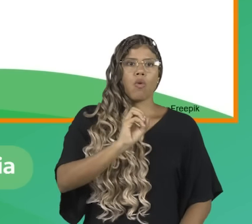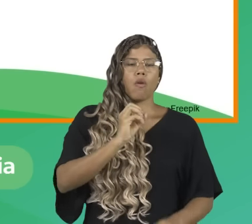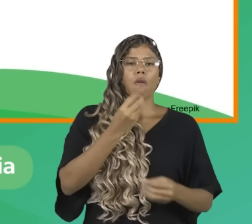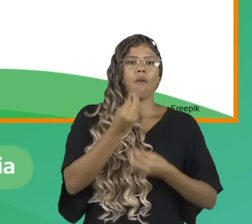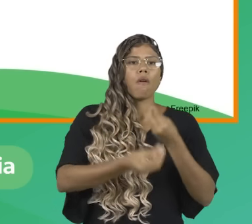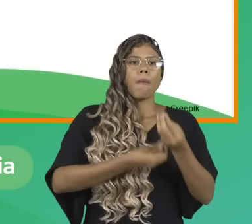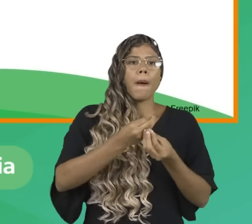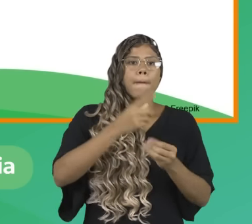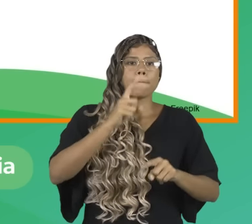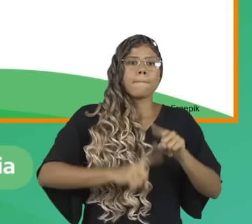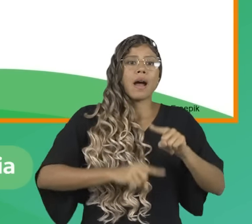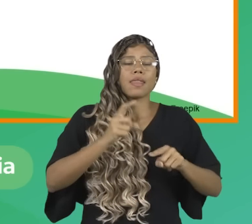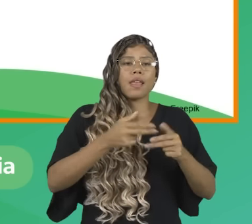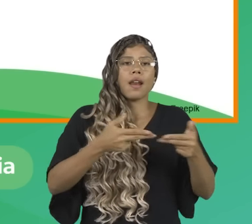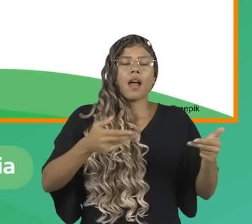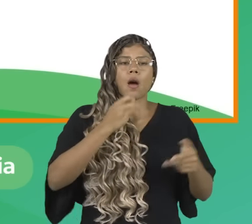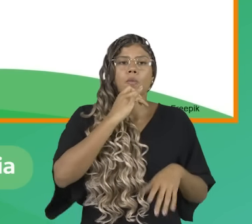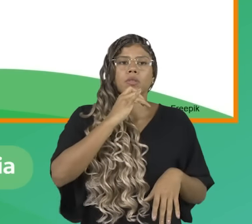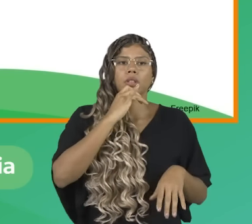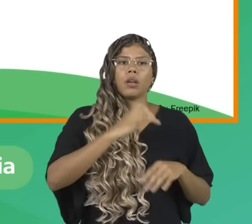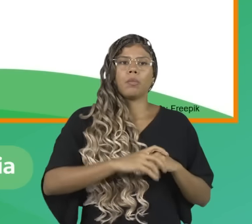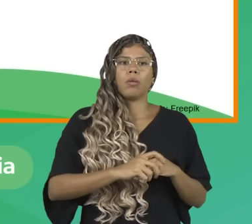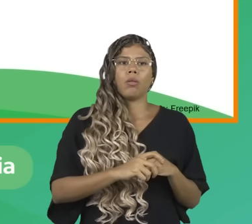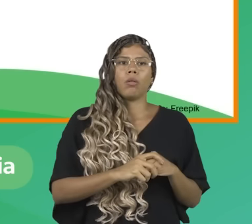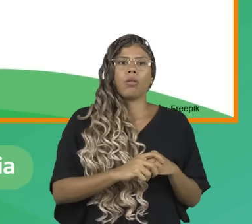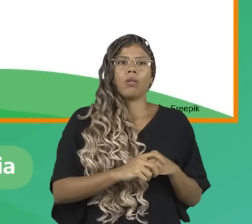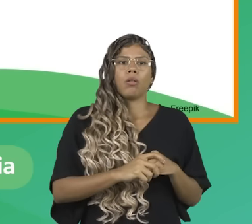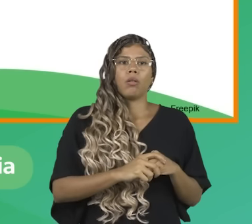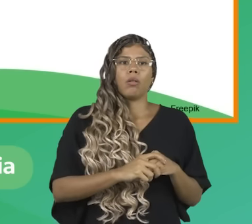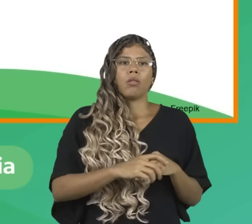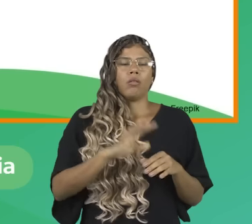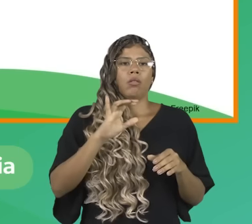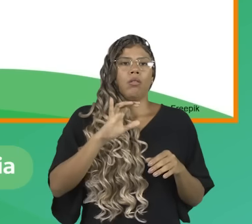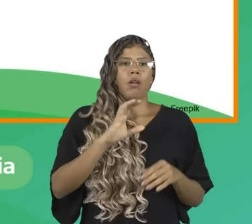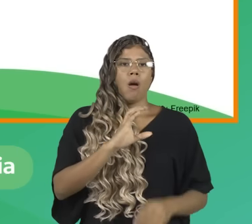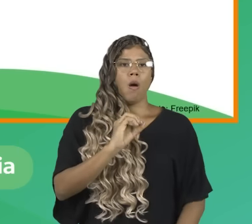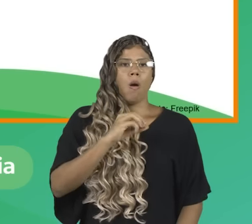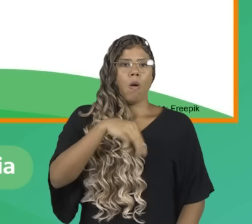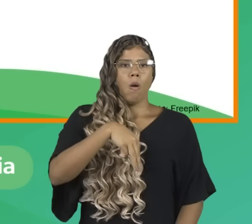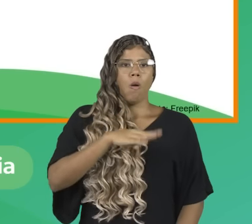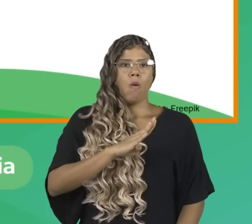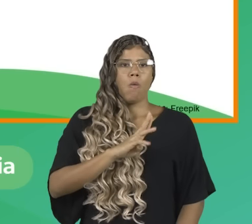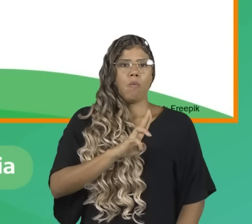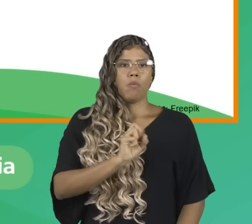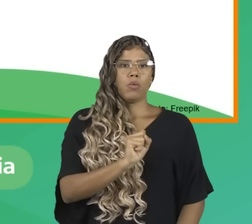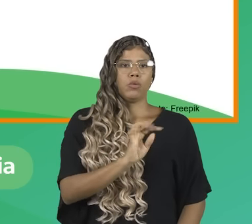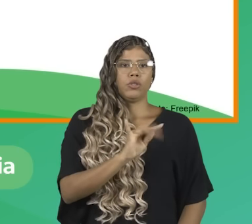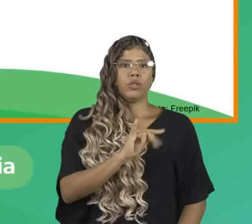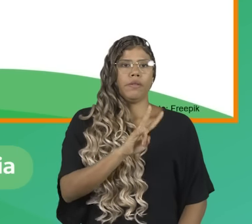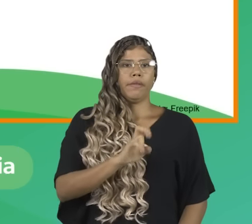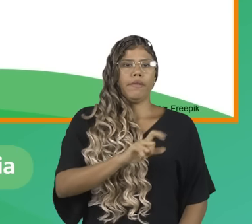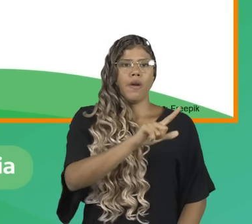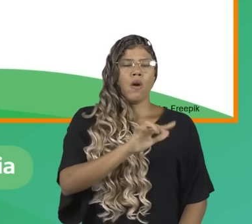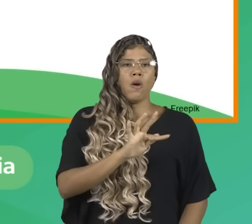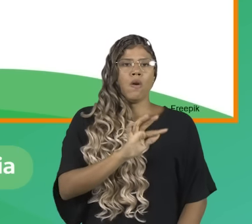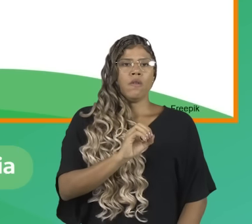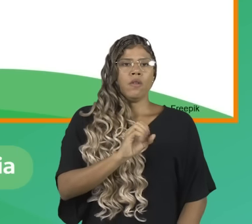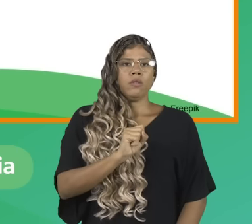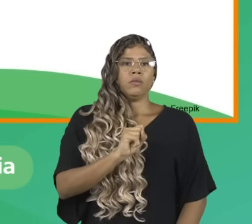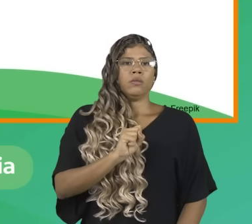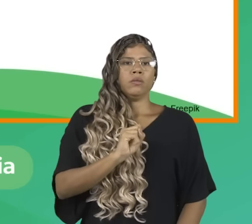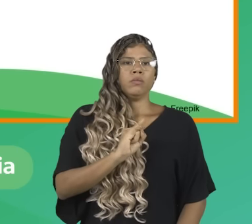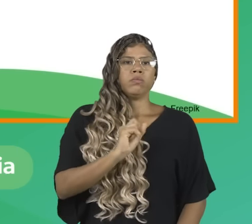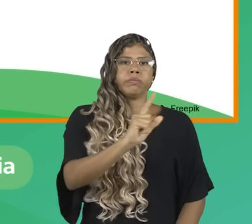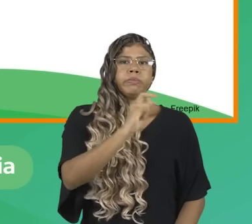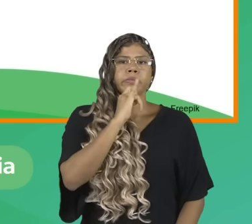como combustíveis fósseis, que são queimados para serem consumidos, e também do descarte, como aterros. Aí você